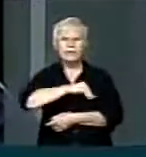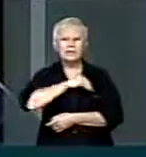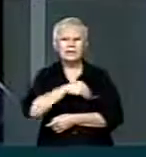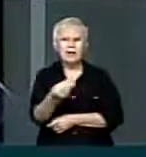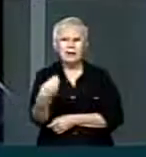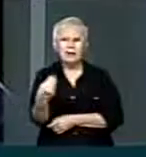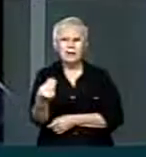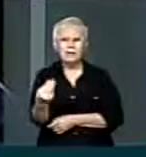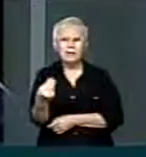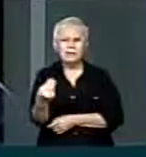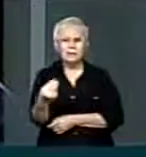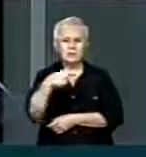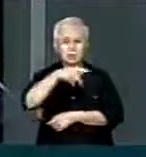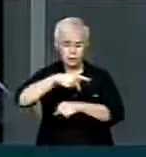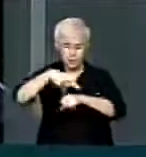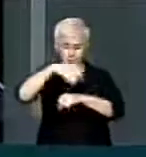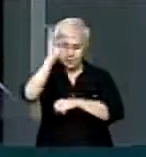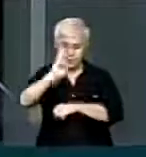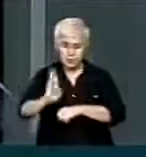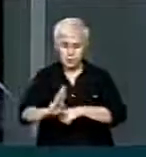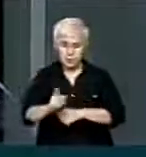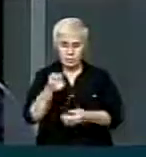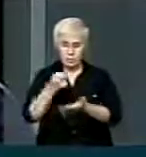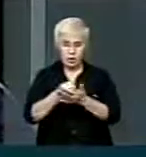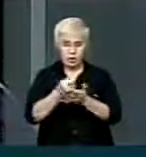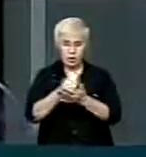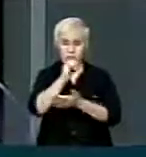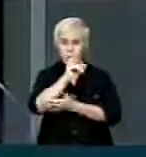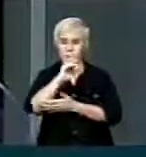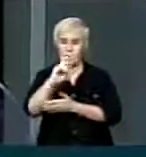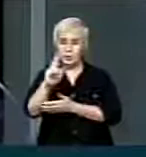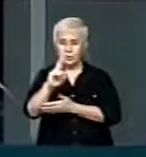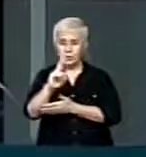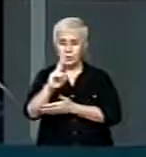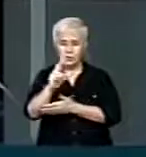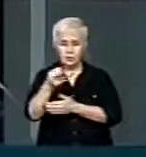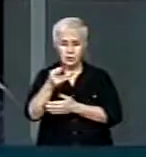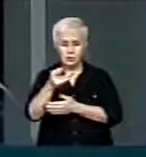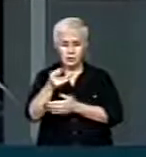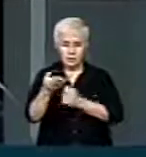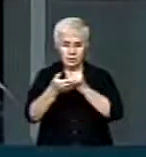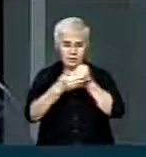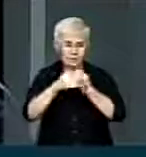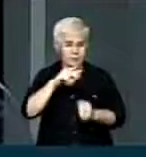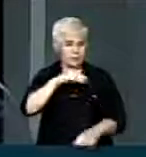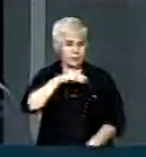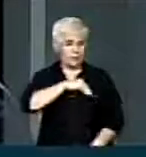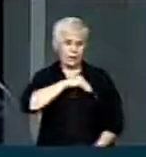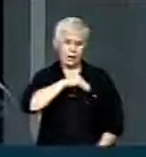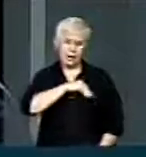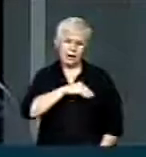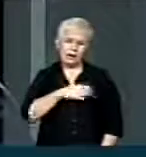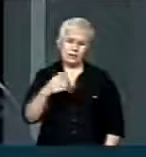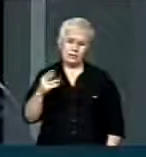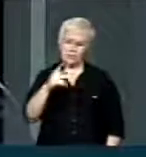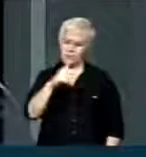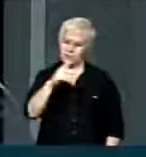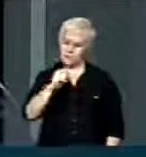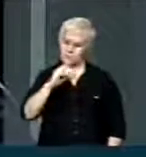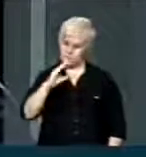é o único país que cobra imposto de renda sobre salário. O PSC está aqui, nós estamos aqui